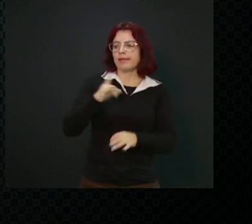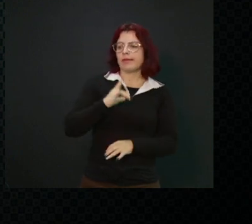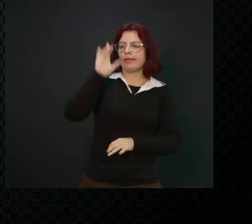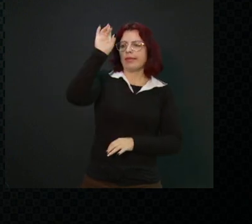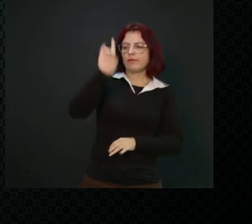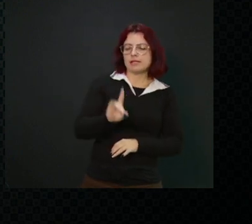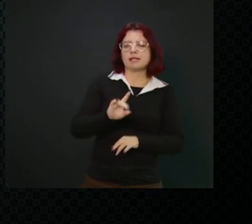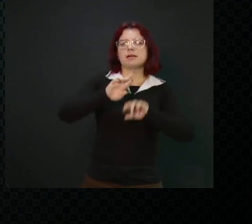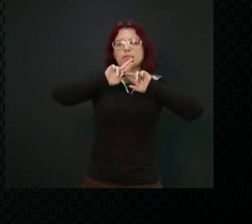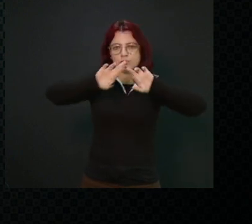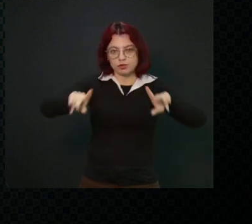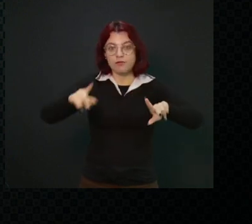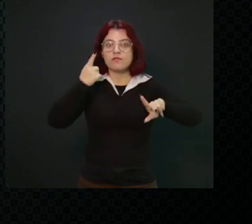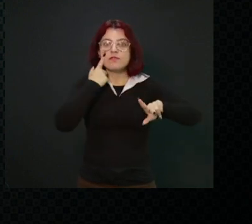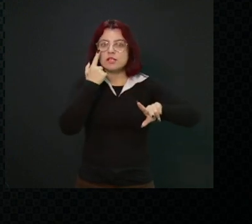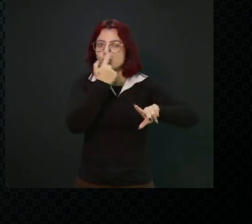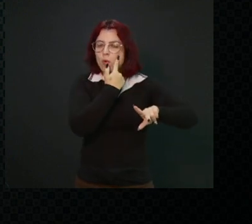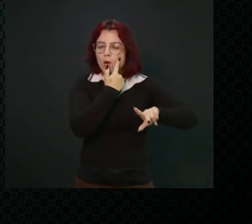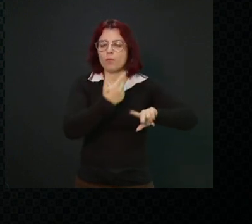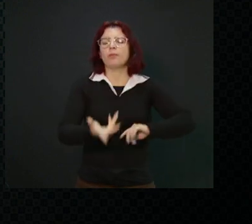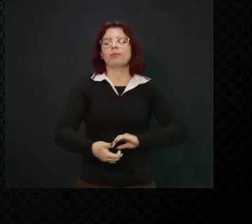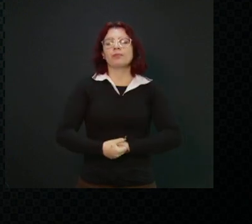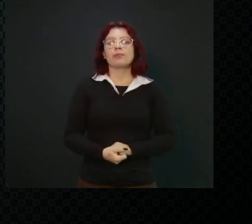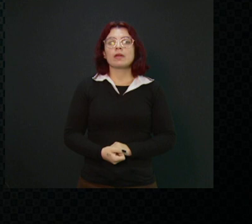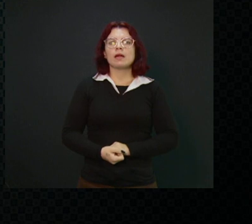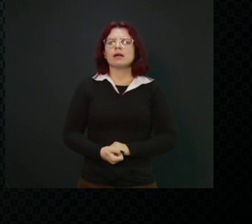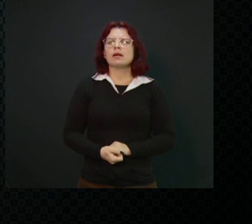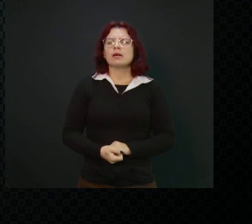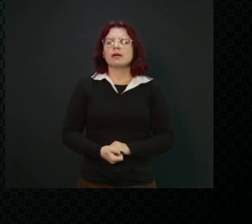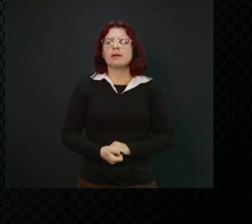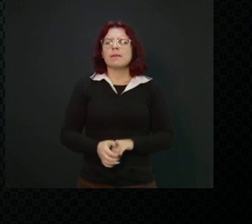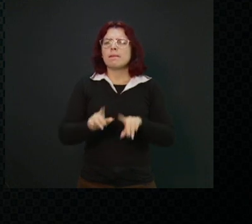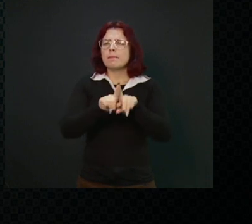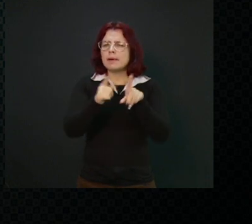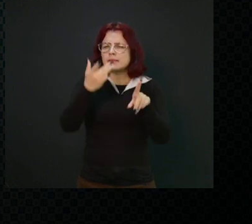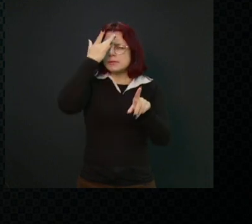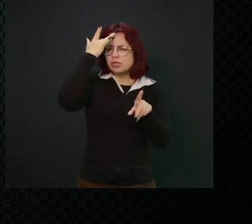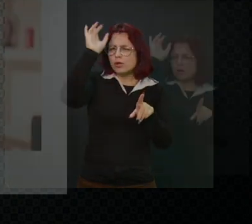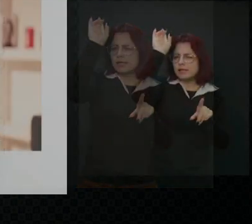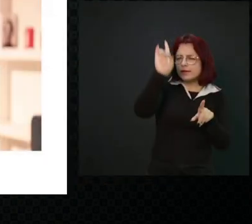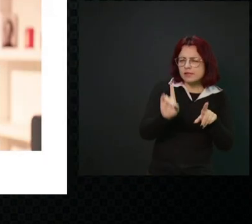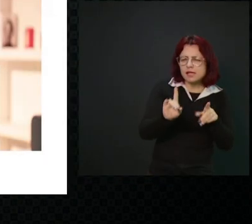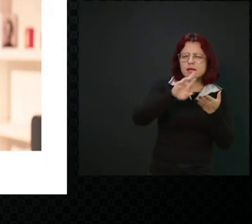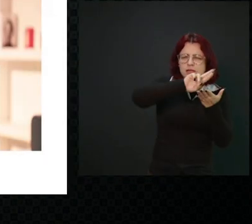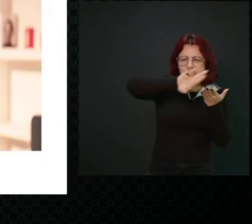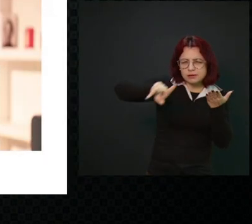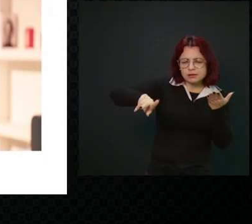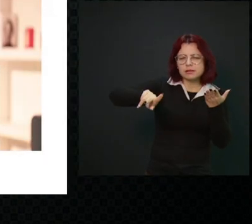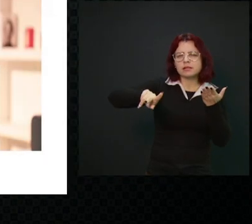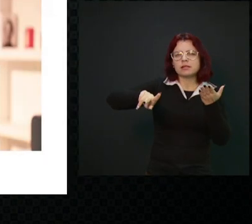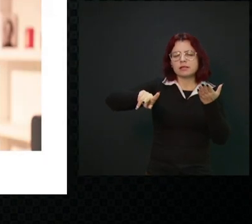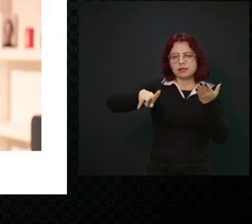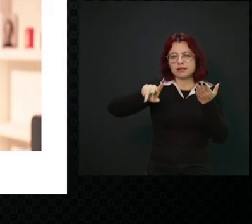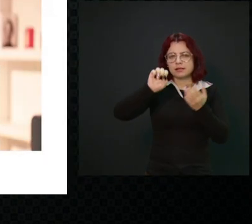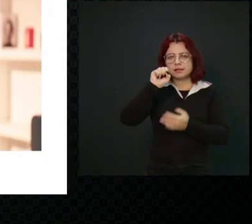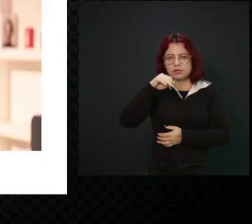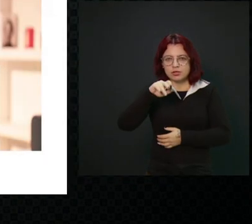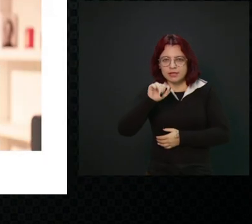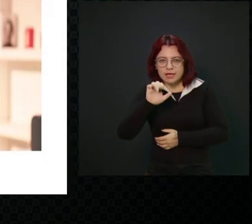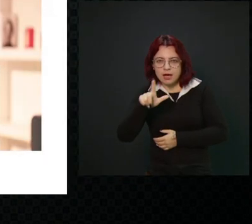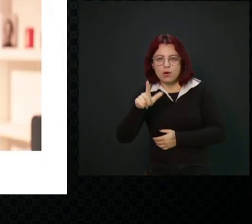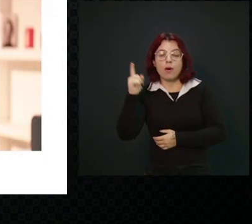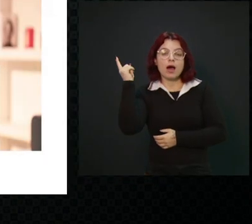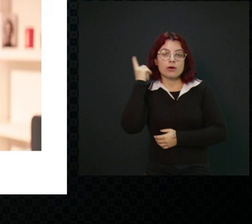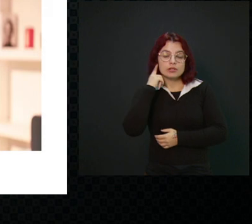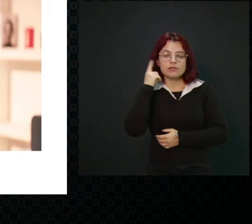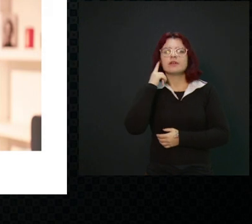sensorial visual. Já o deficiente múltiplo sensorial auditivo